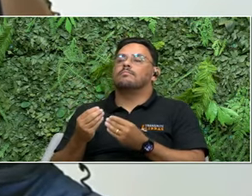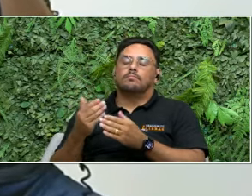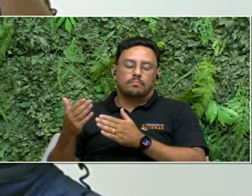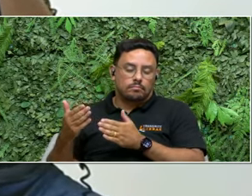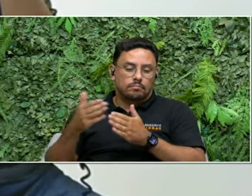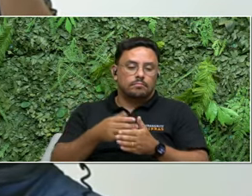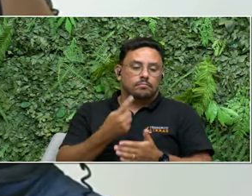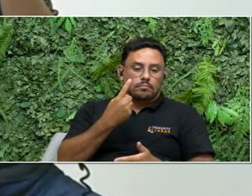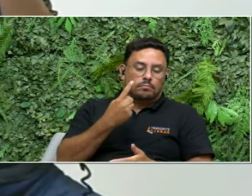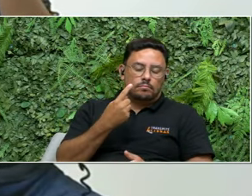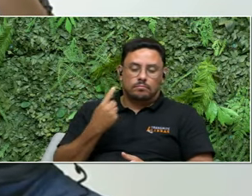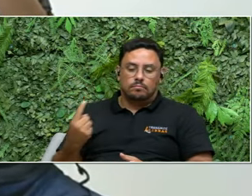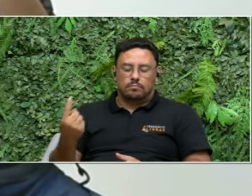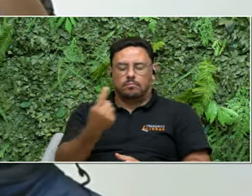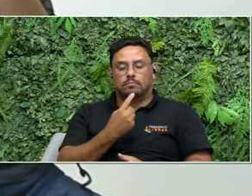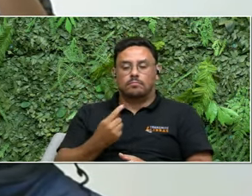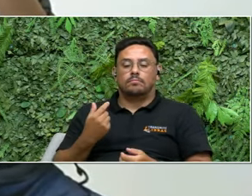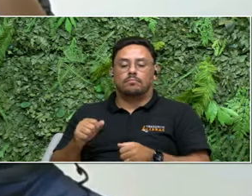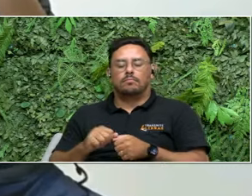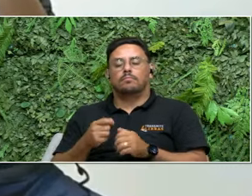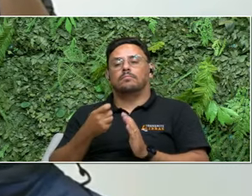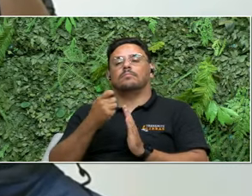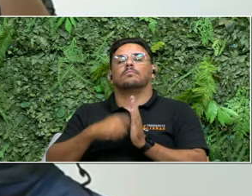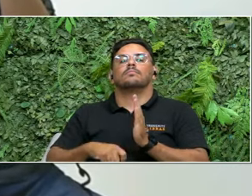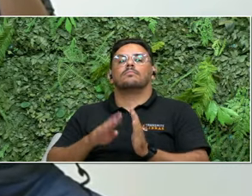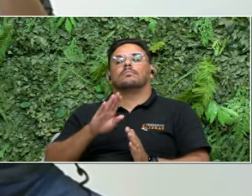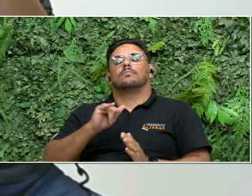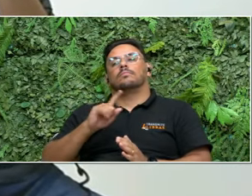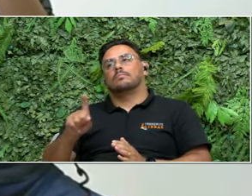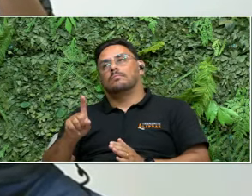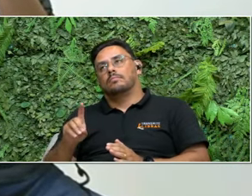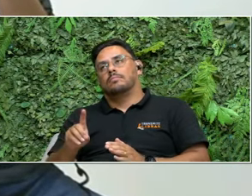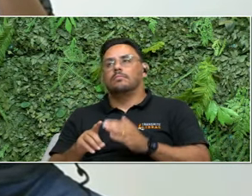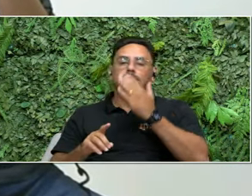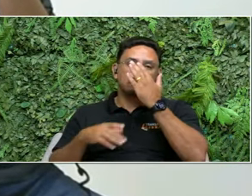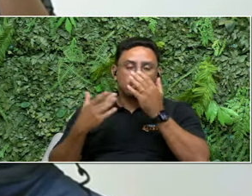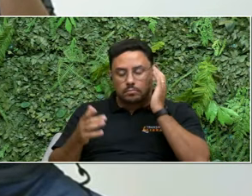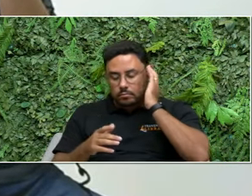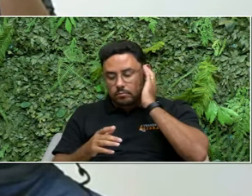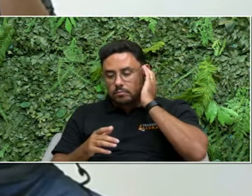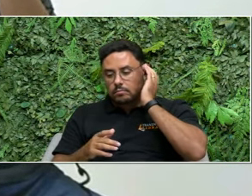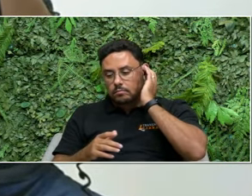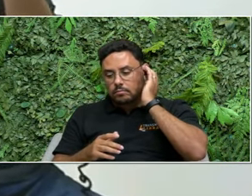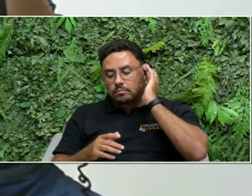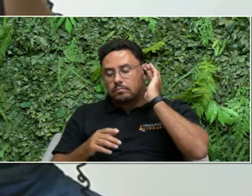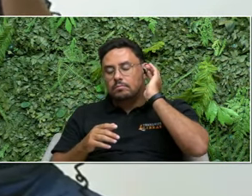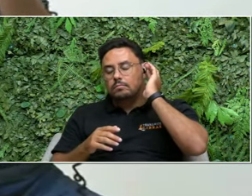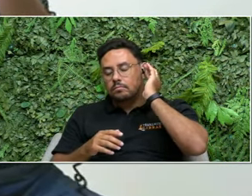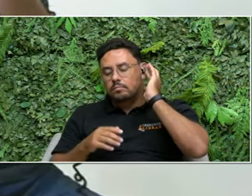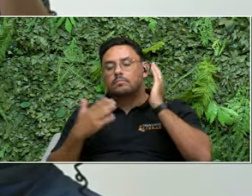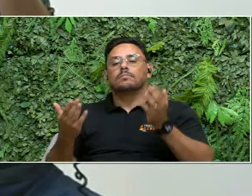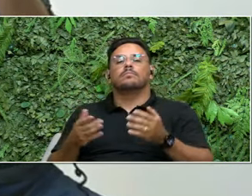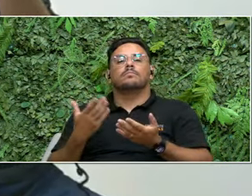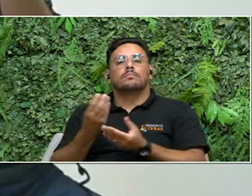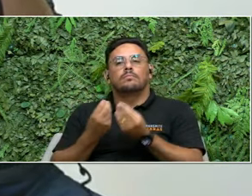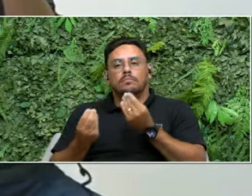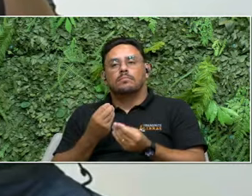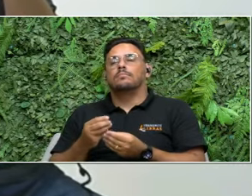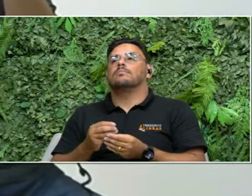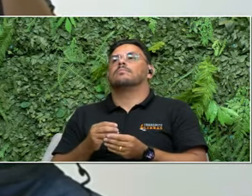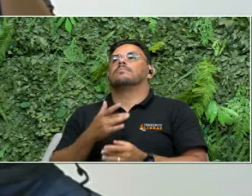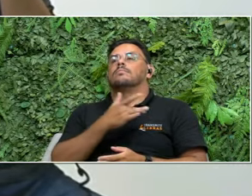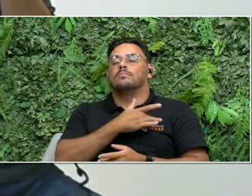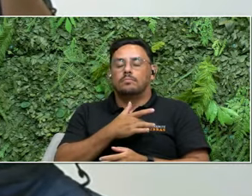vem para dar uma volta olímpica para que que escrevê-lo né colocar o nome do cara no bid enfim E por aí vai então seu Bob é isso o Cruzeiro vai